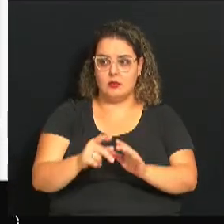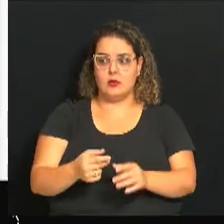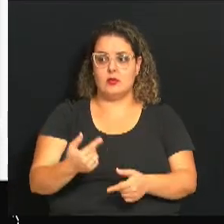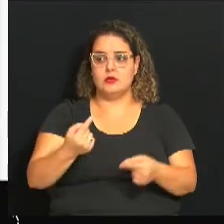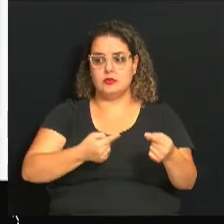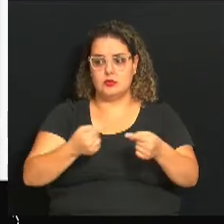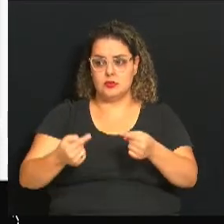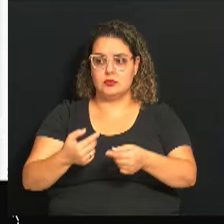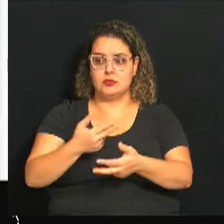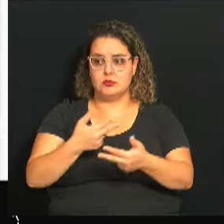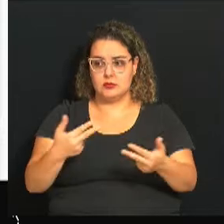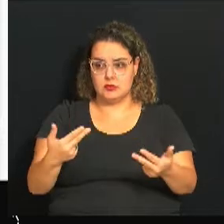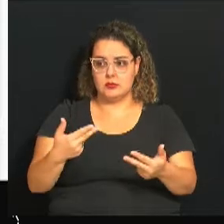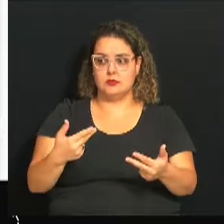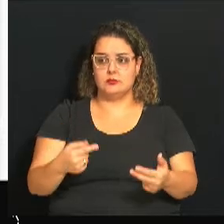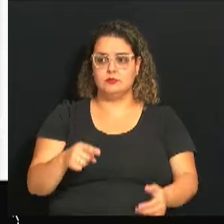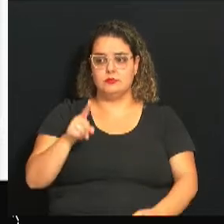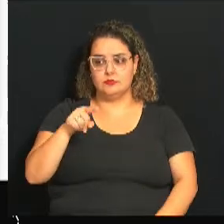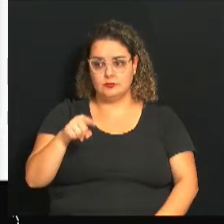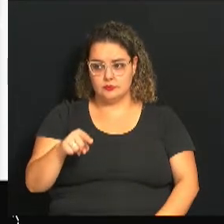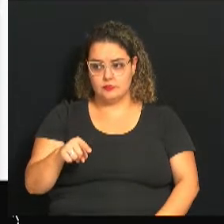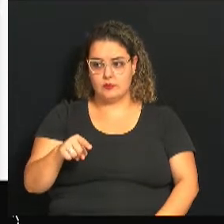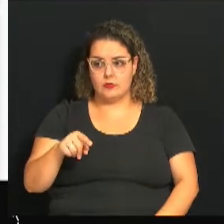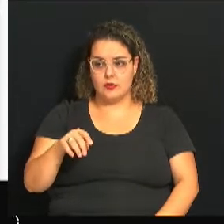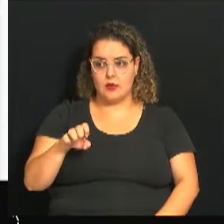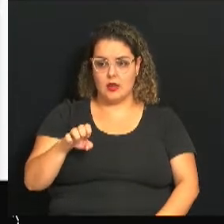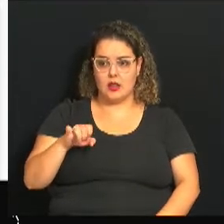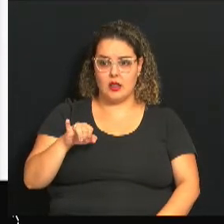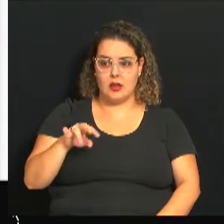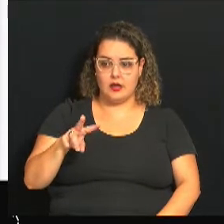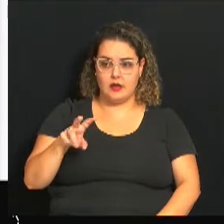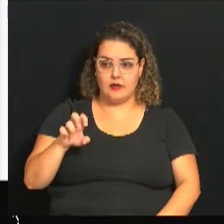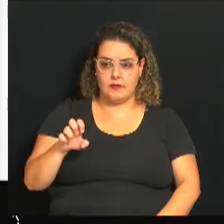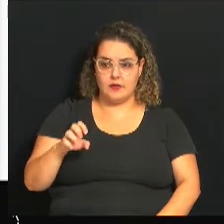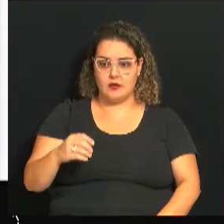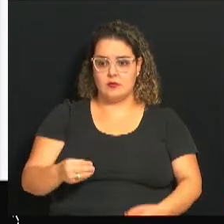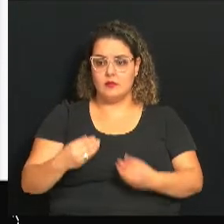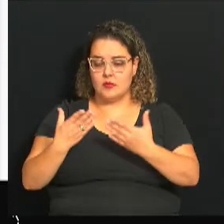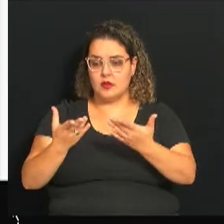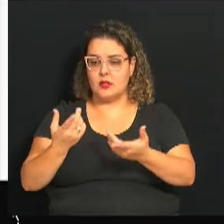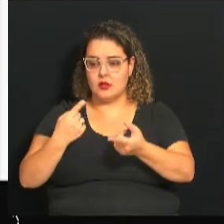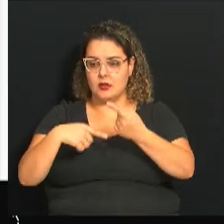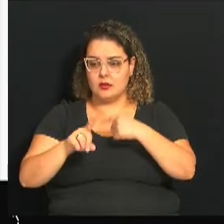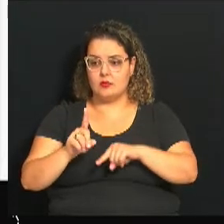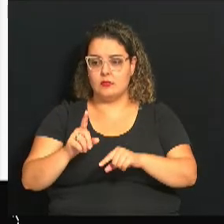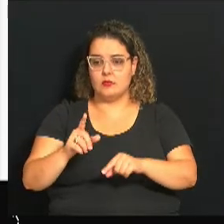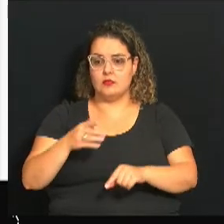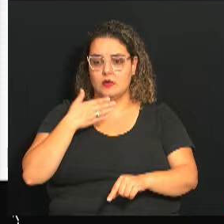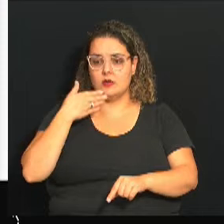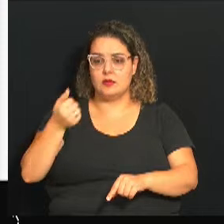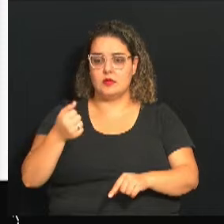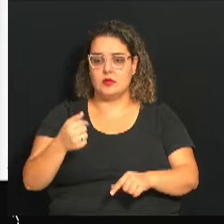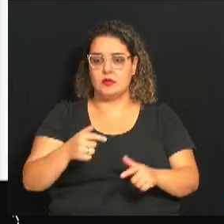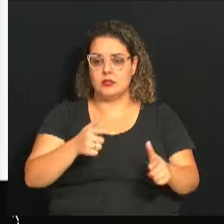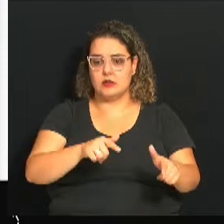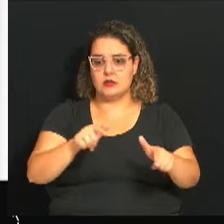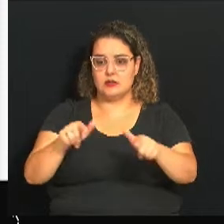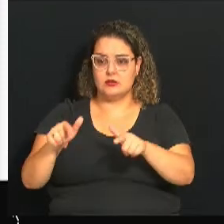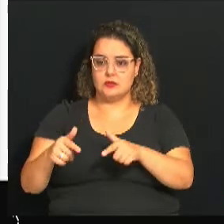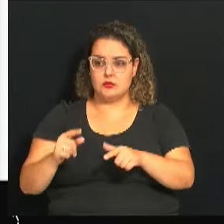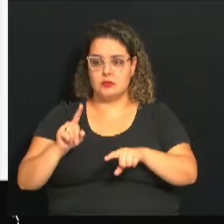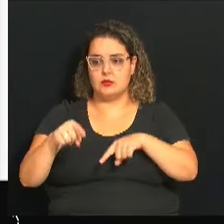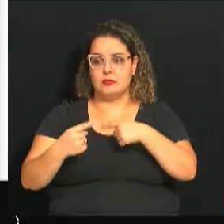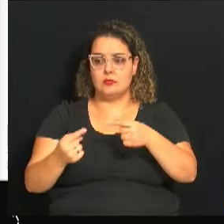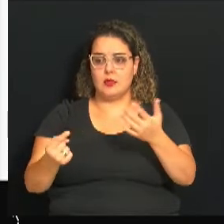isso, é também do EIV, que é um instrumento que a gente traz como recuperação desses bens. Então, outras questões